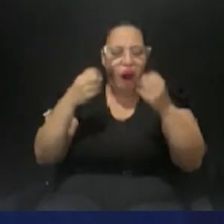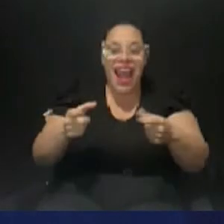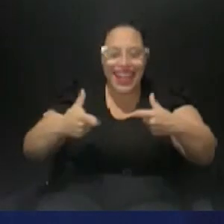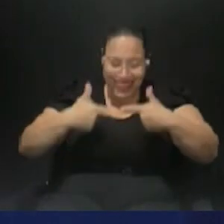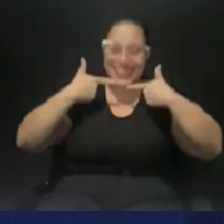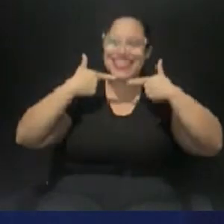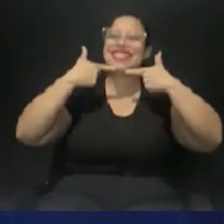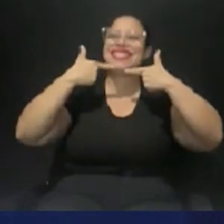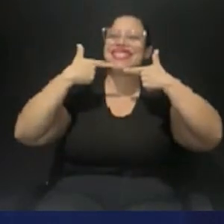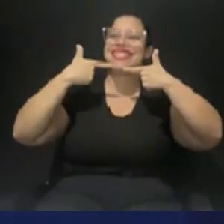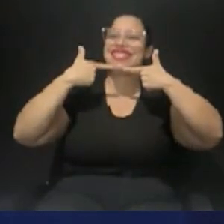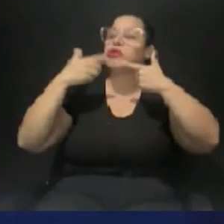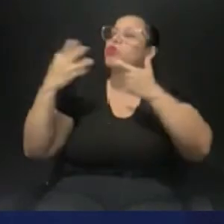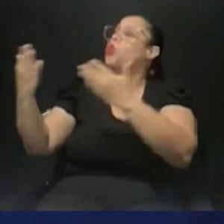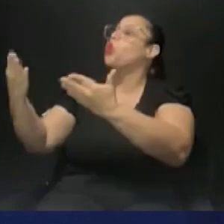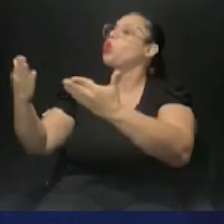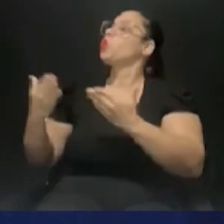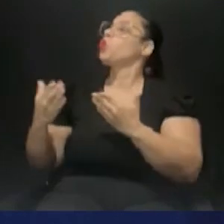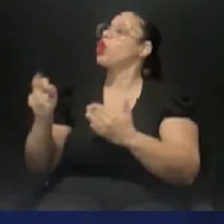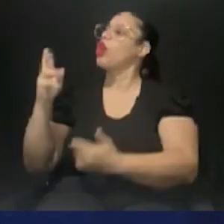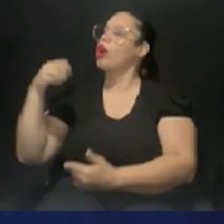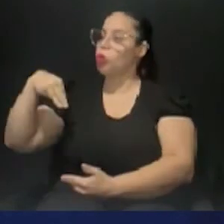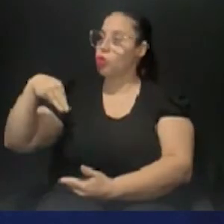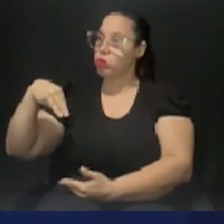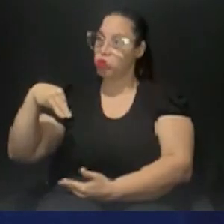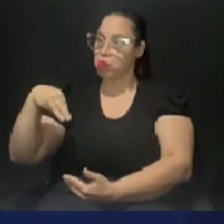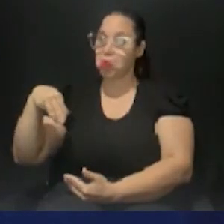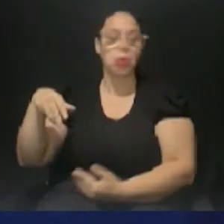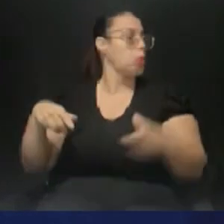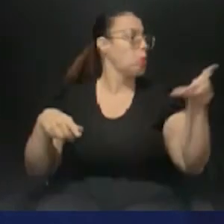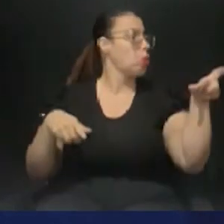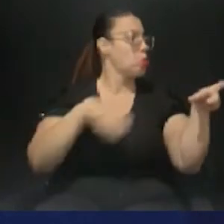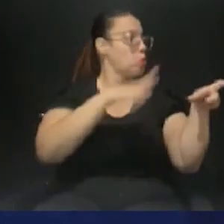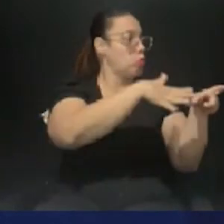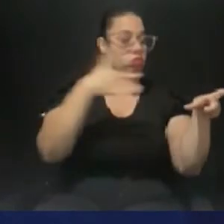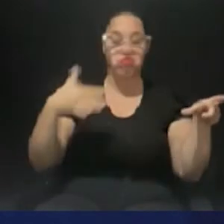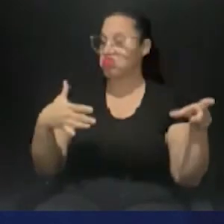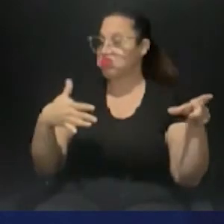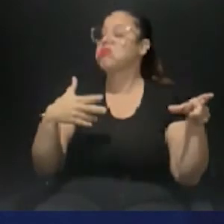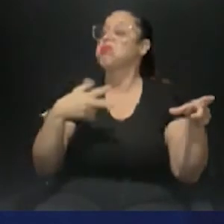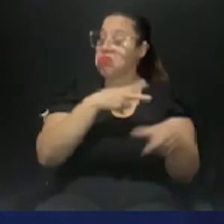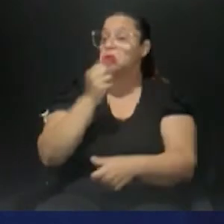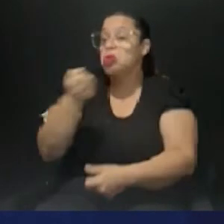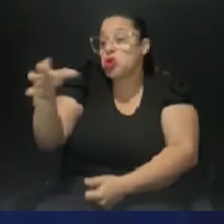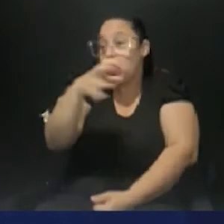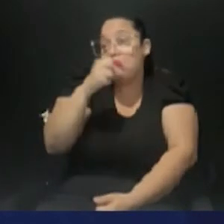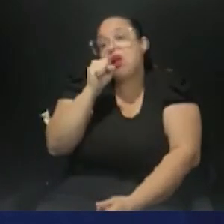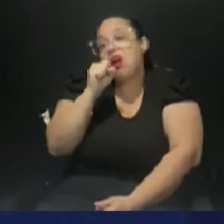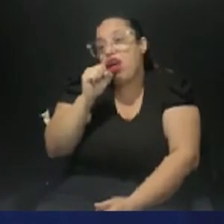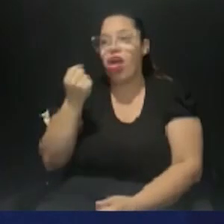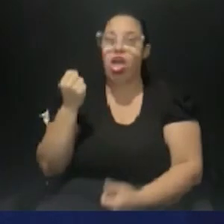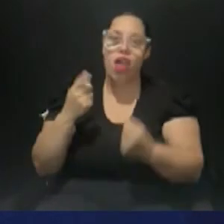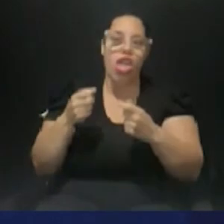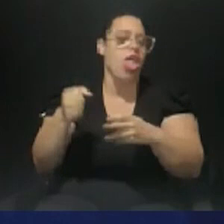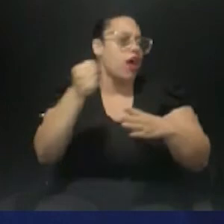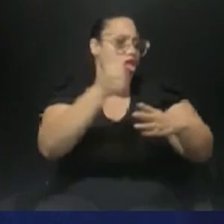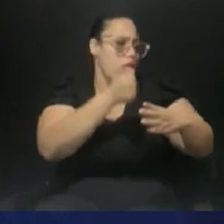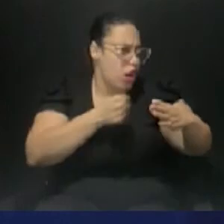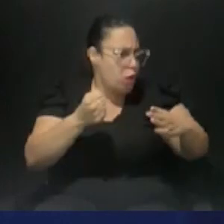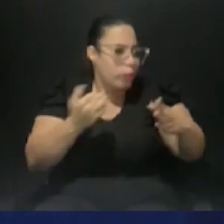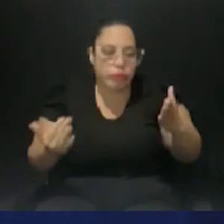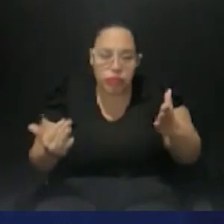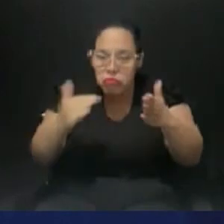quando o pessoal da cozinha traz, né, aquilo que você pede, aquele aroma já